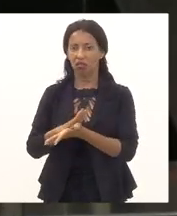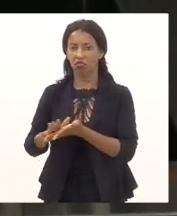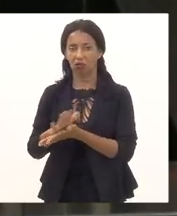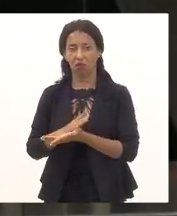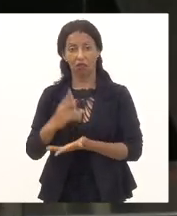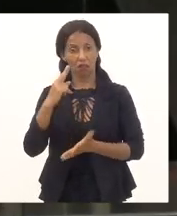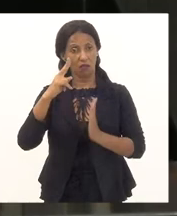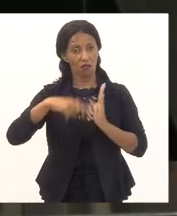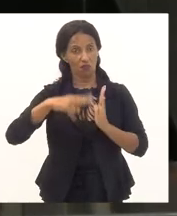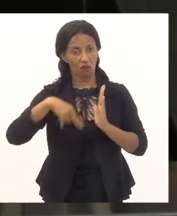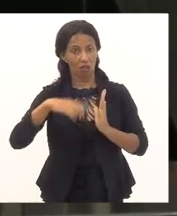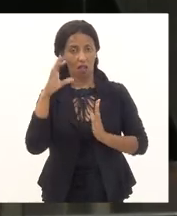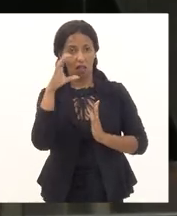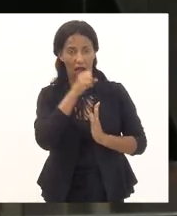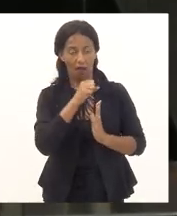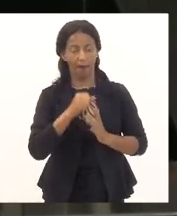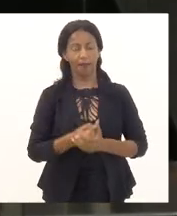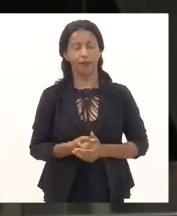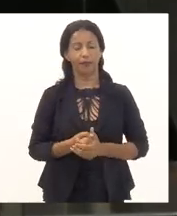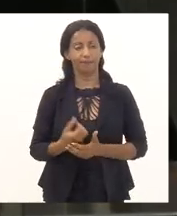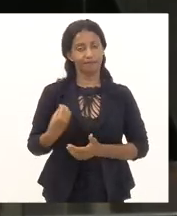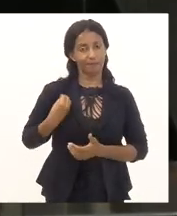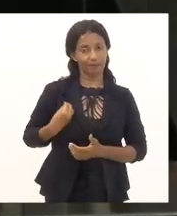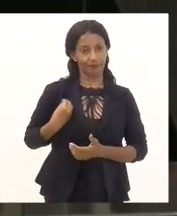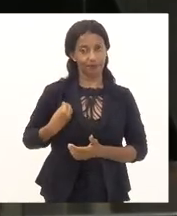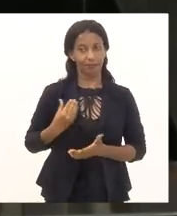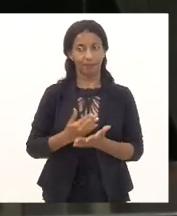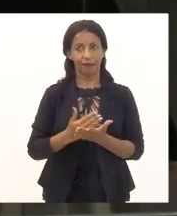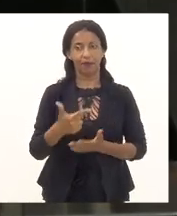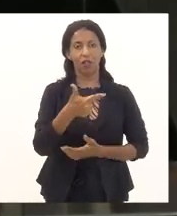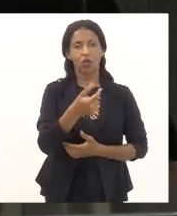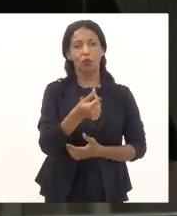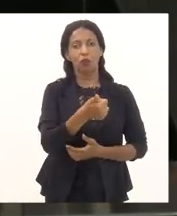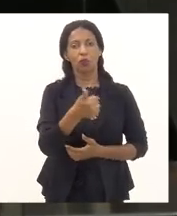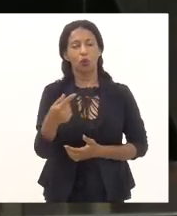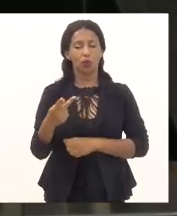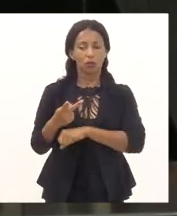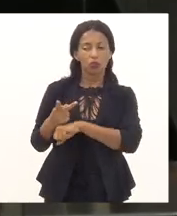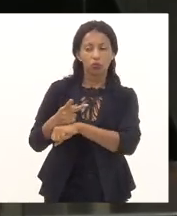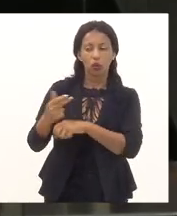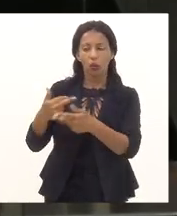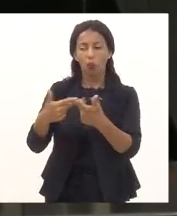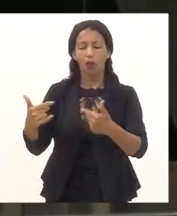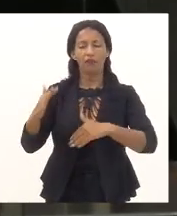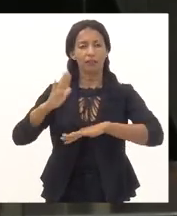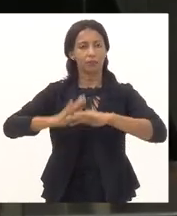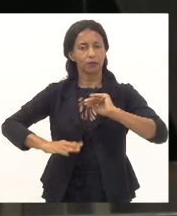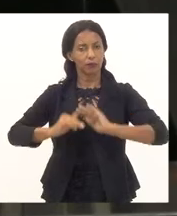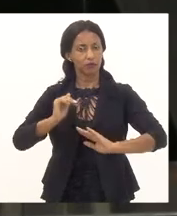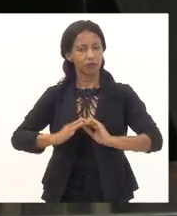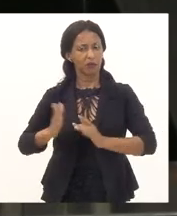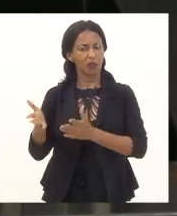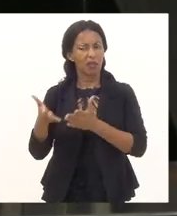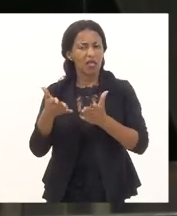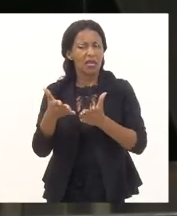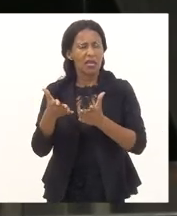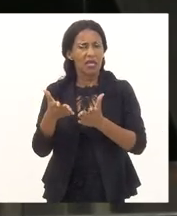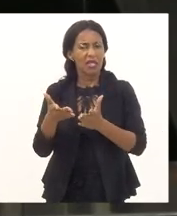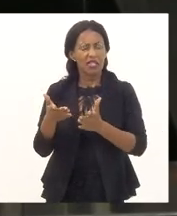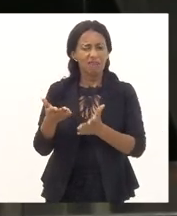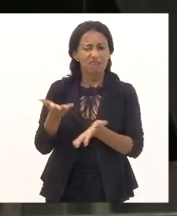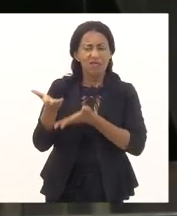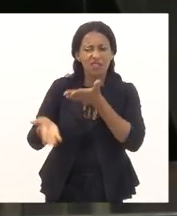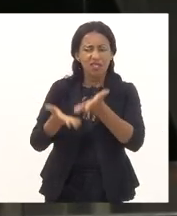Eu vou ler rapidamente aqui um pouco mais sobre ele. A partir de 2012, em busca de qualificação profissional, ele se dedicou aos estudos